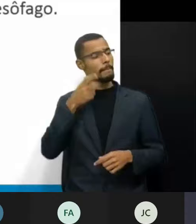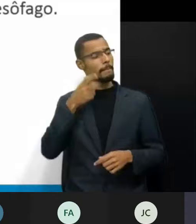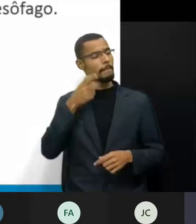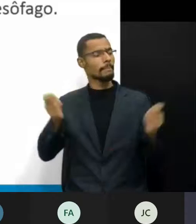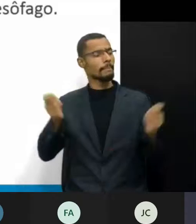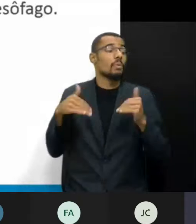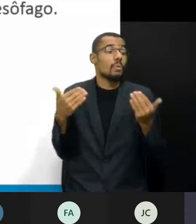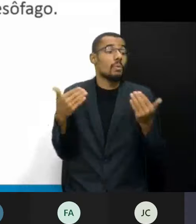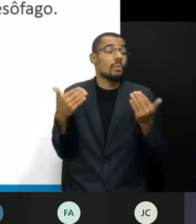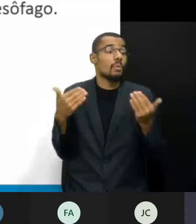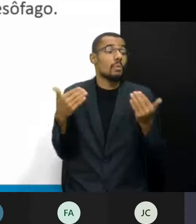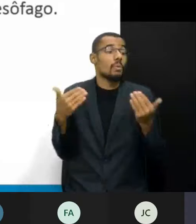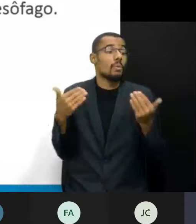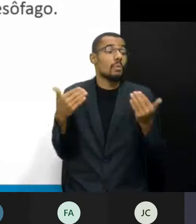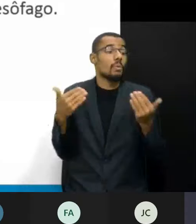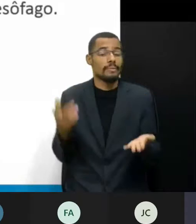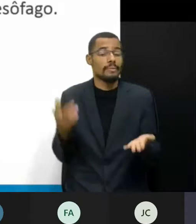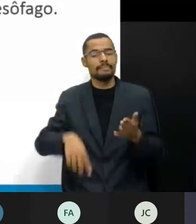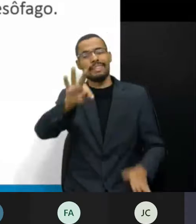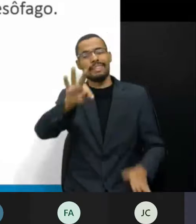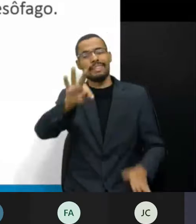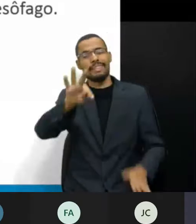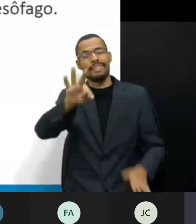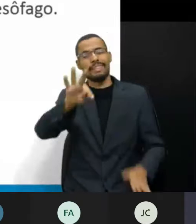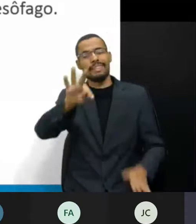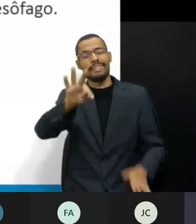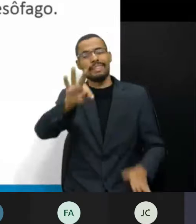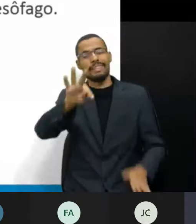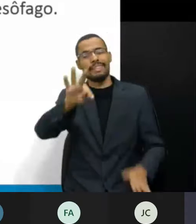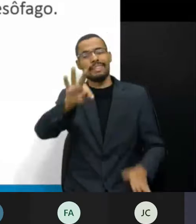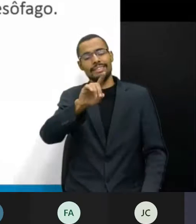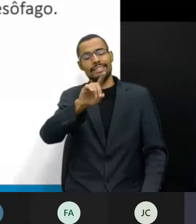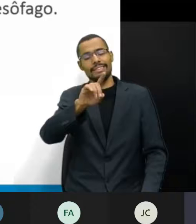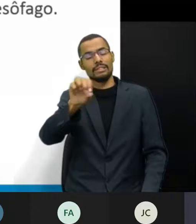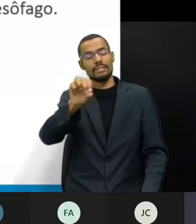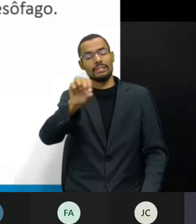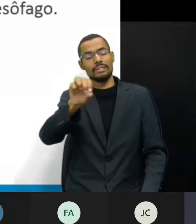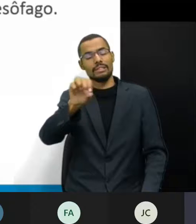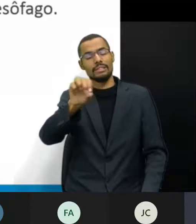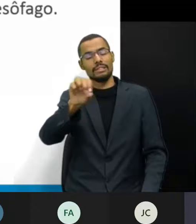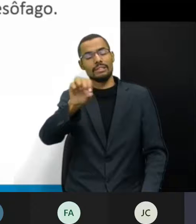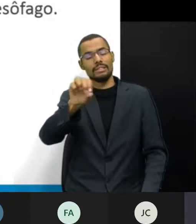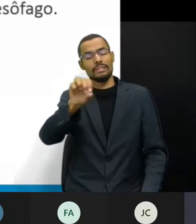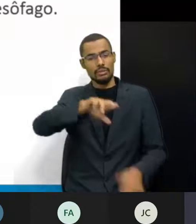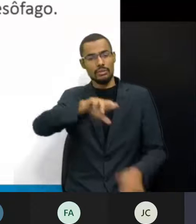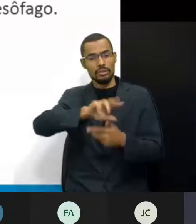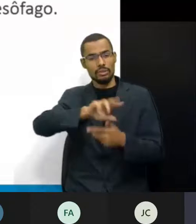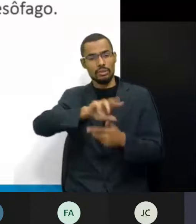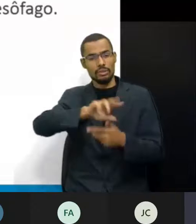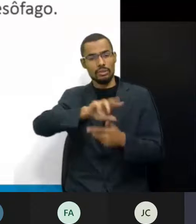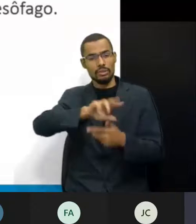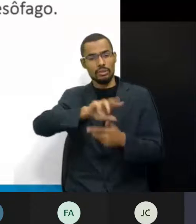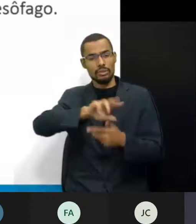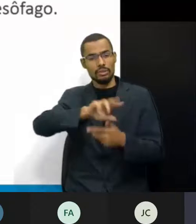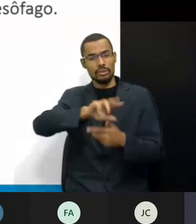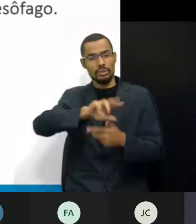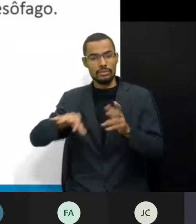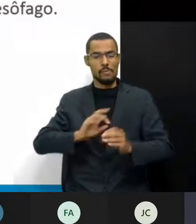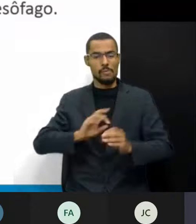os tecidos, né, que compõem os diferentes órgãos do sistema digestório. Então, não somente